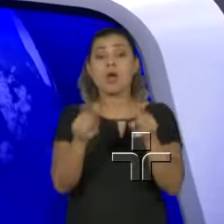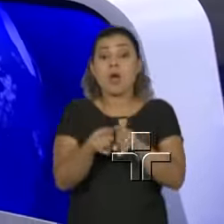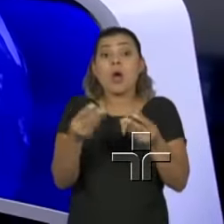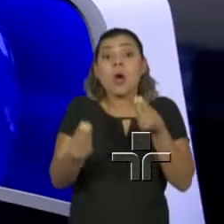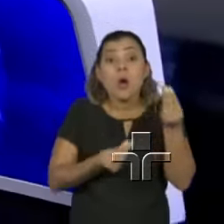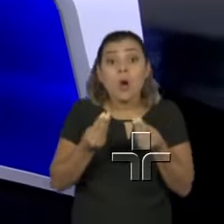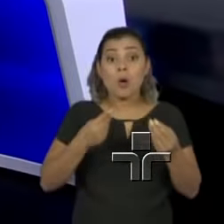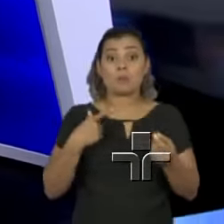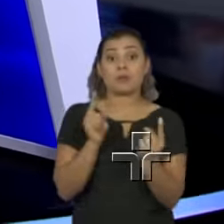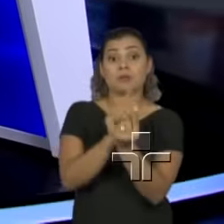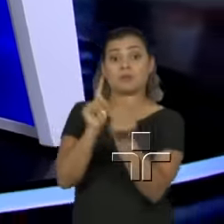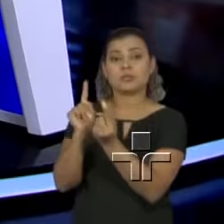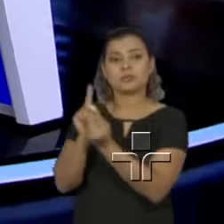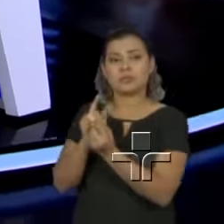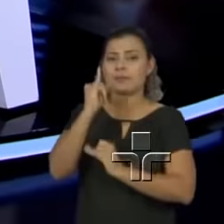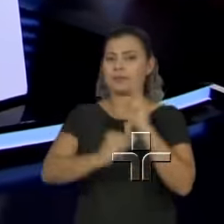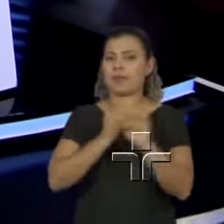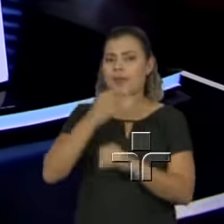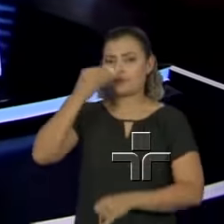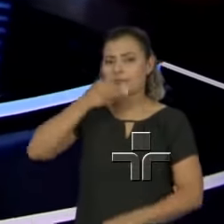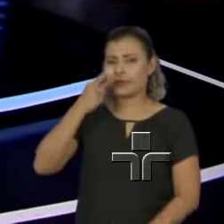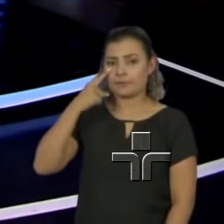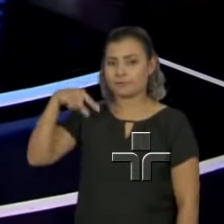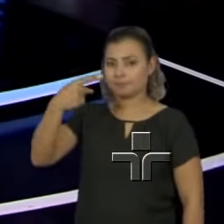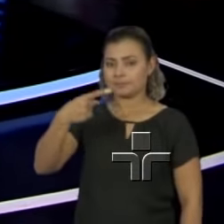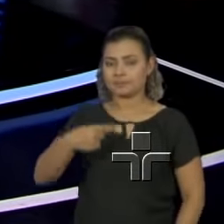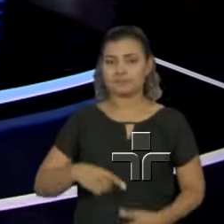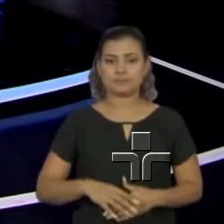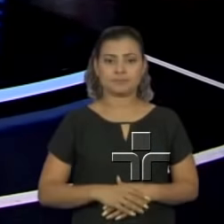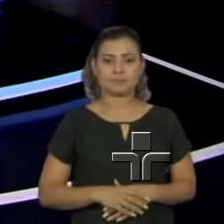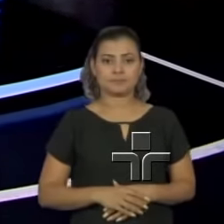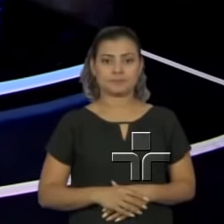prestação de serviços. Nós voltamos já já.